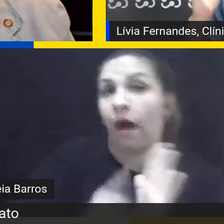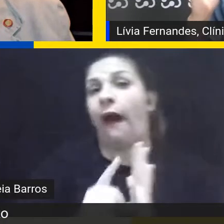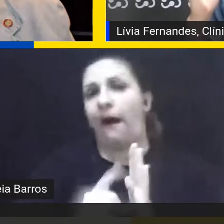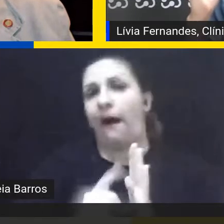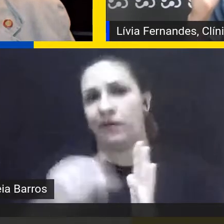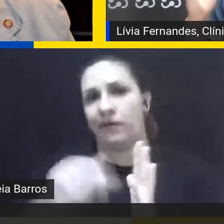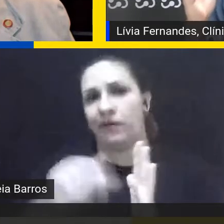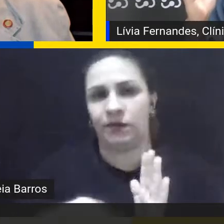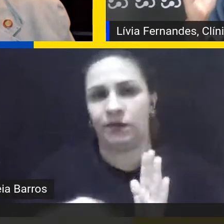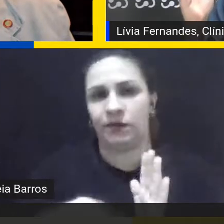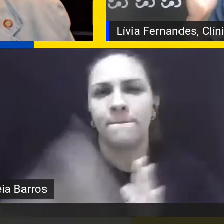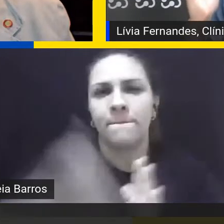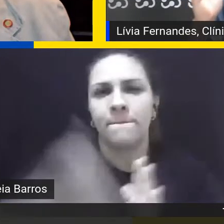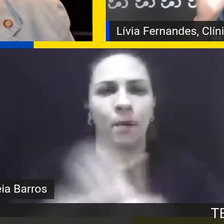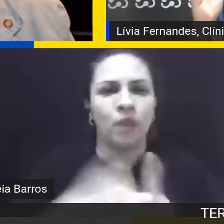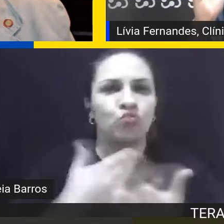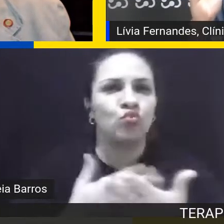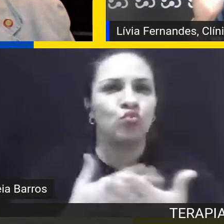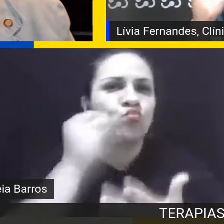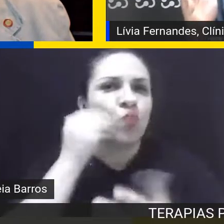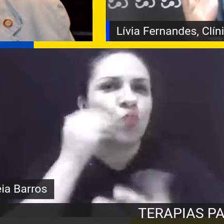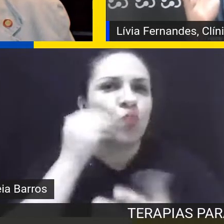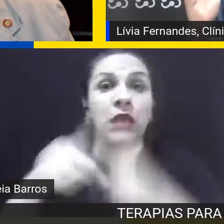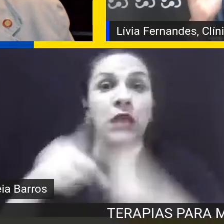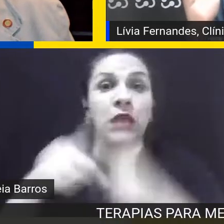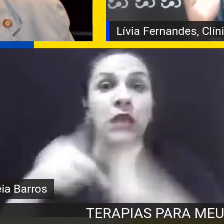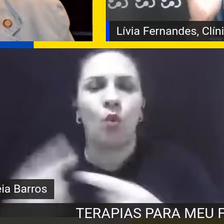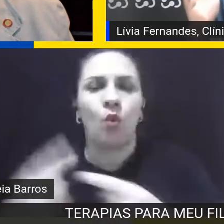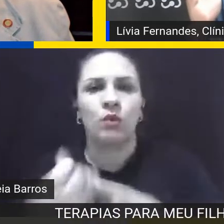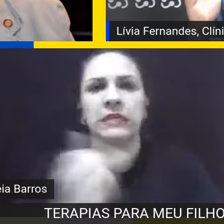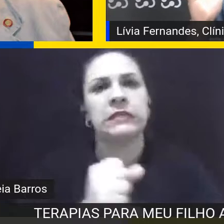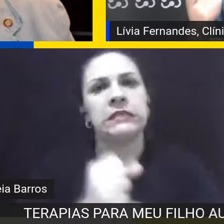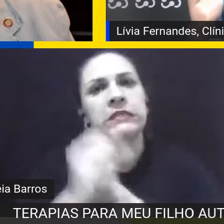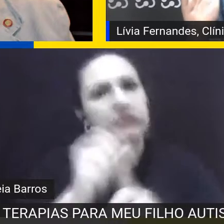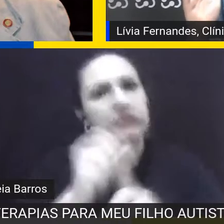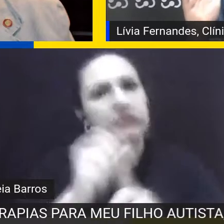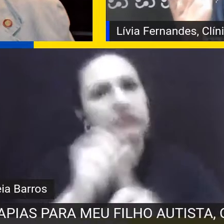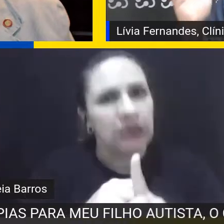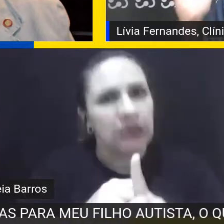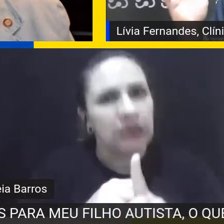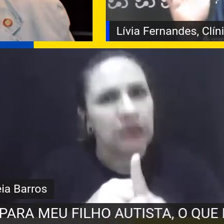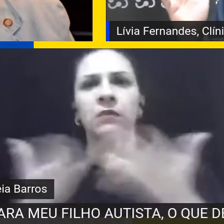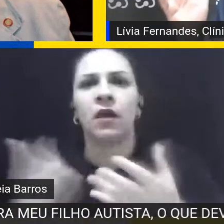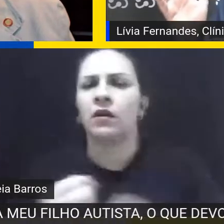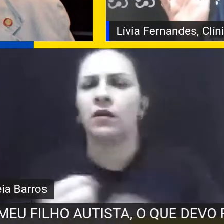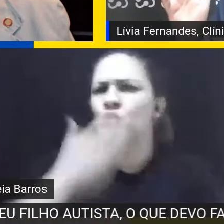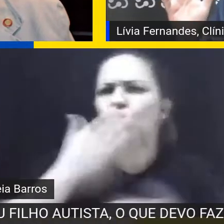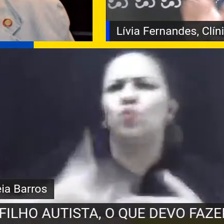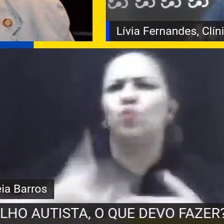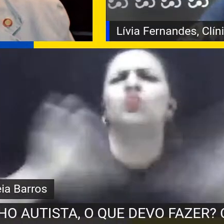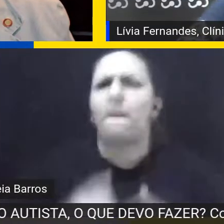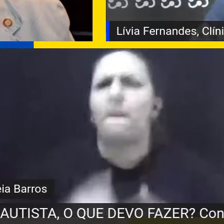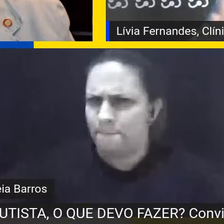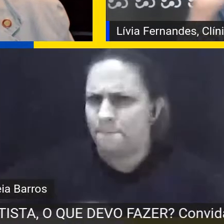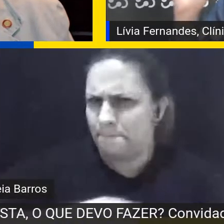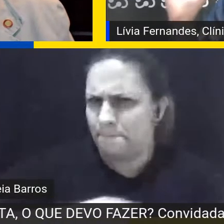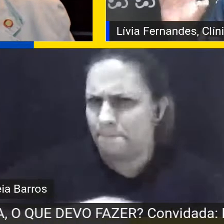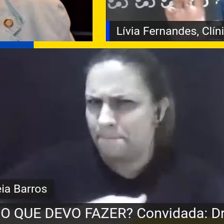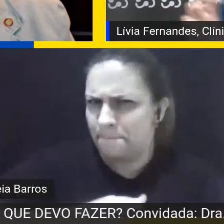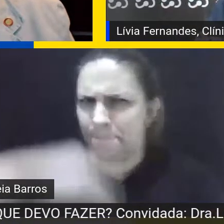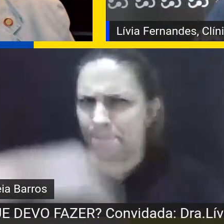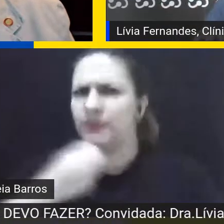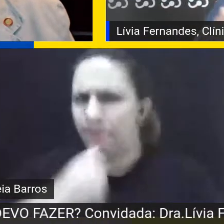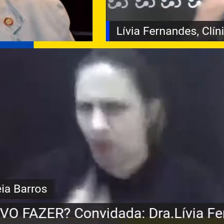6 meses depois da terapia. Quais foram os aspectos que nessa criança melhorou? E dentro desse gráfico, a gente vem com